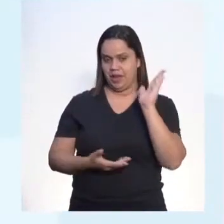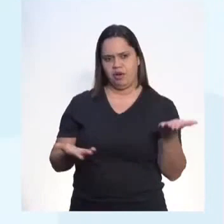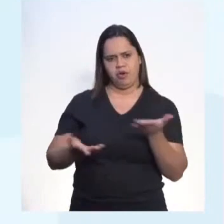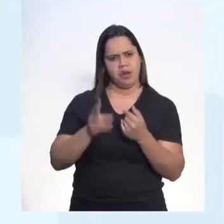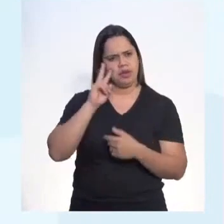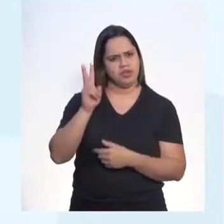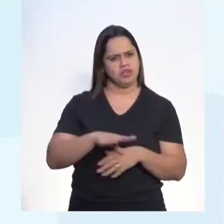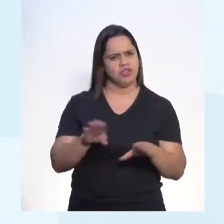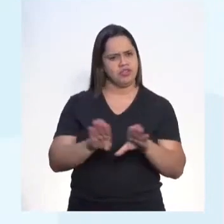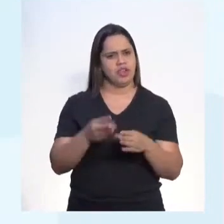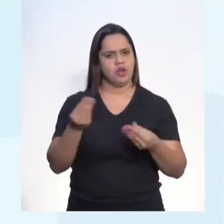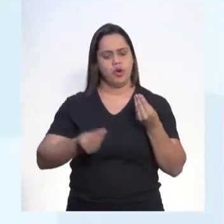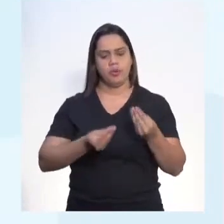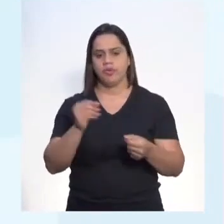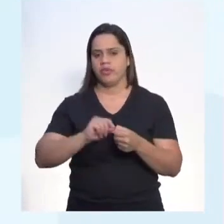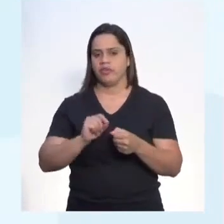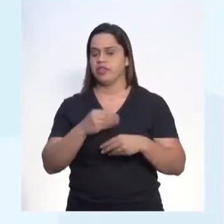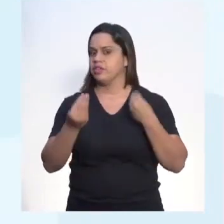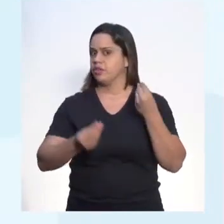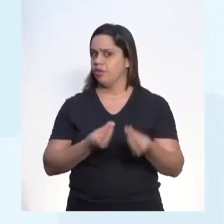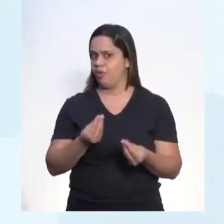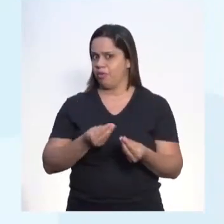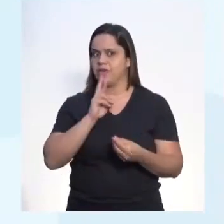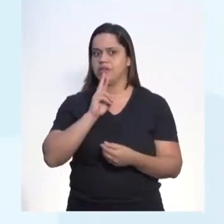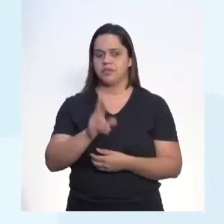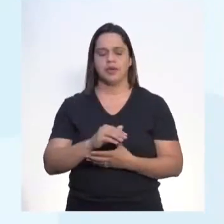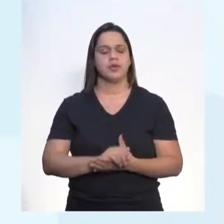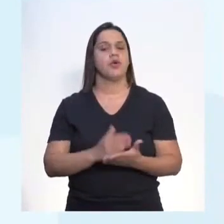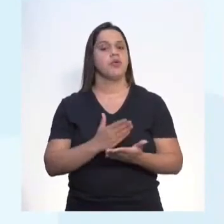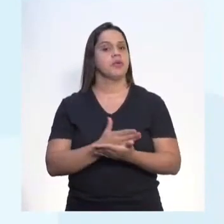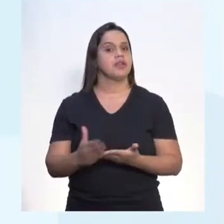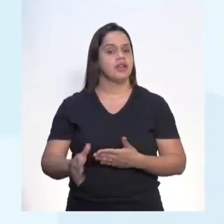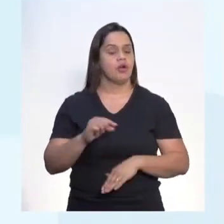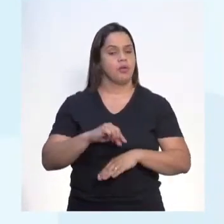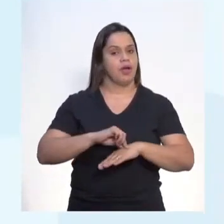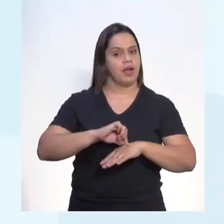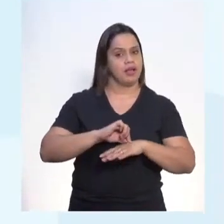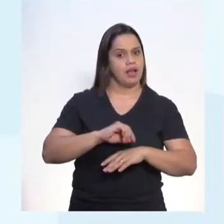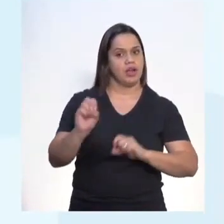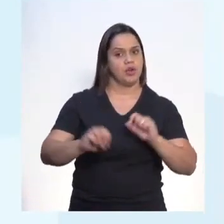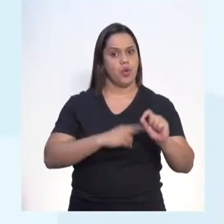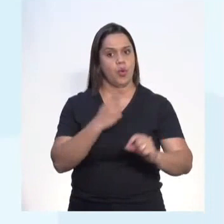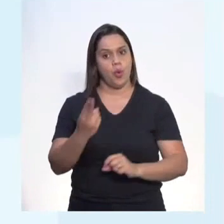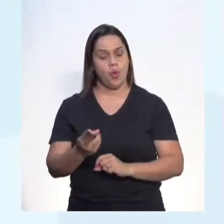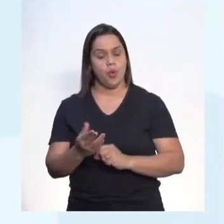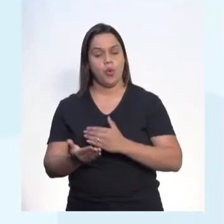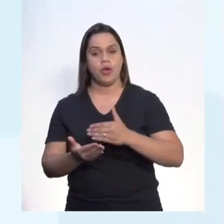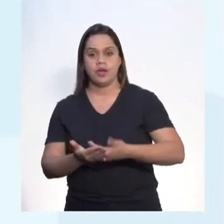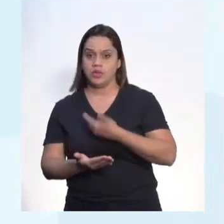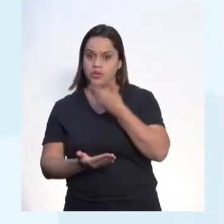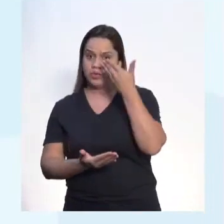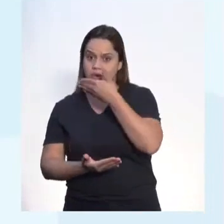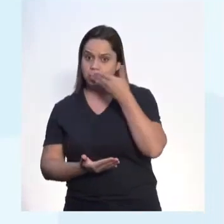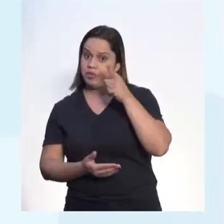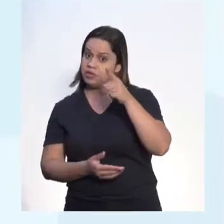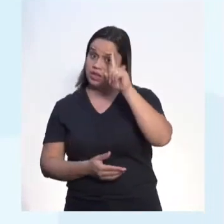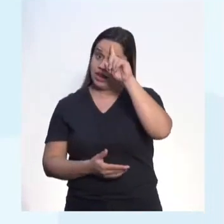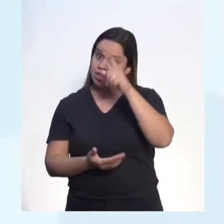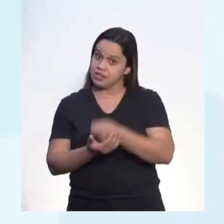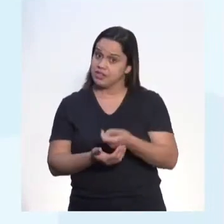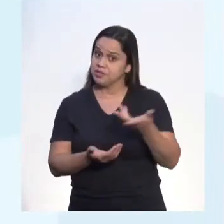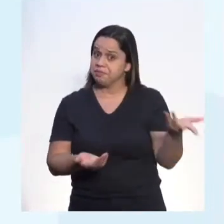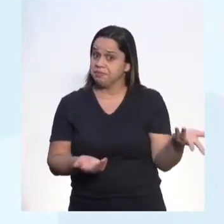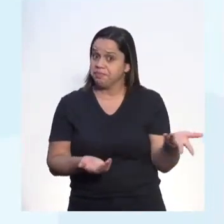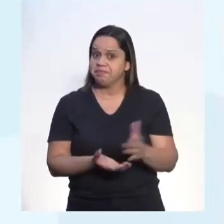árvore, nós podemos começar com as carnes ou com a sobremesa. Você decide. Eu